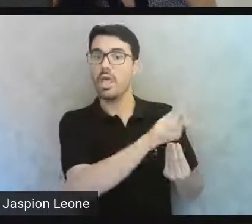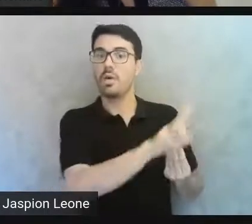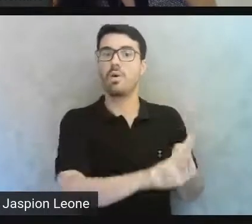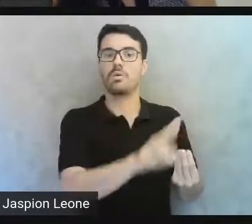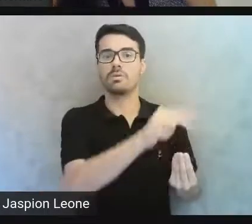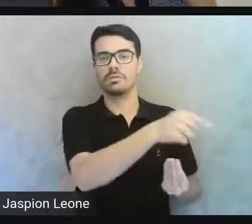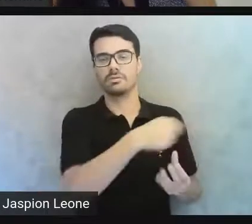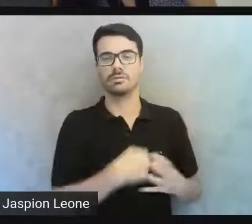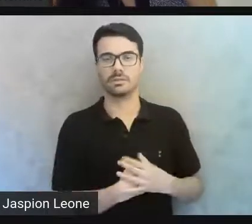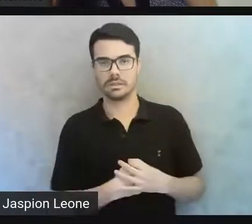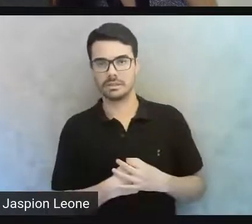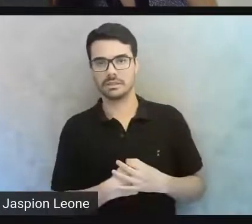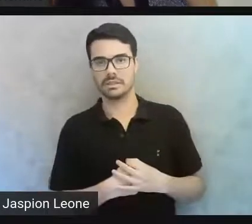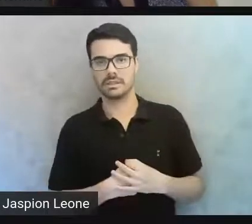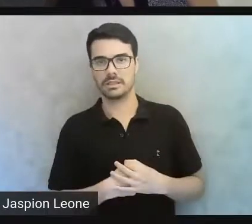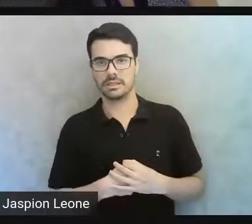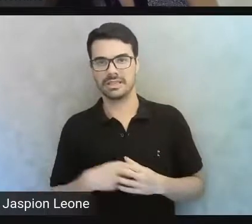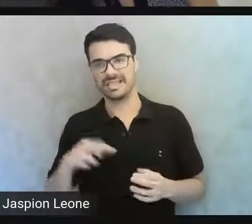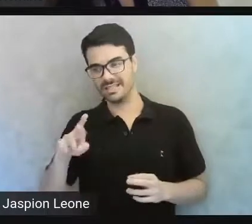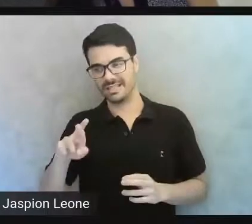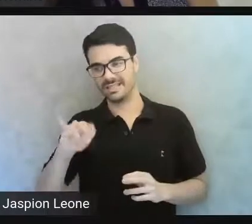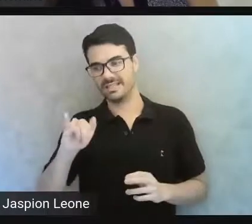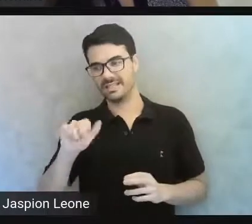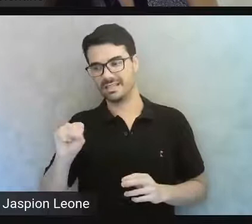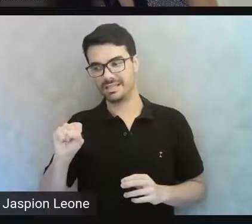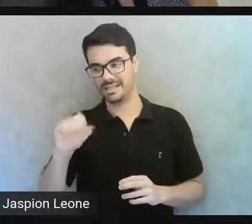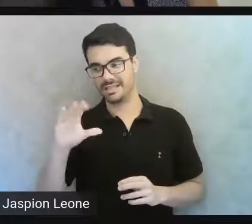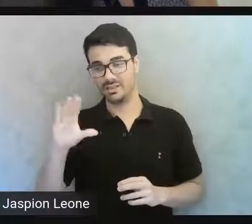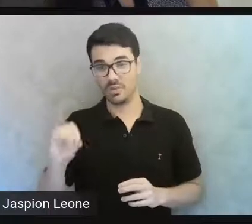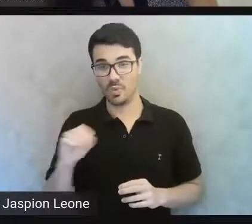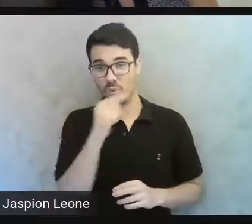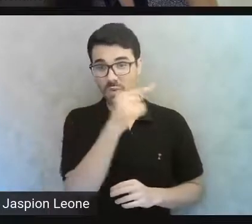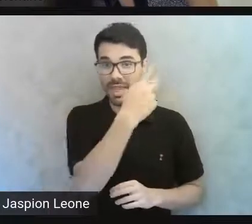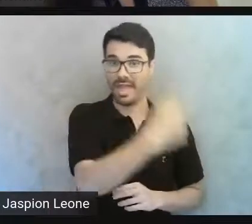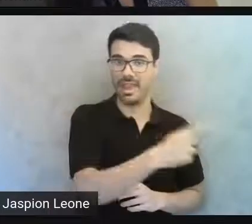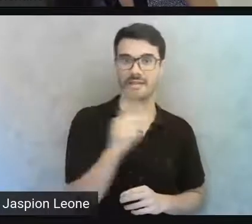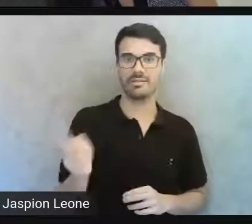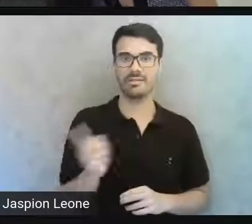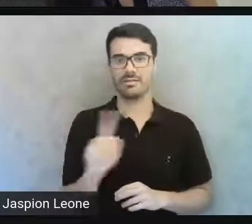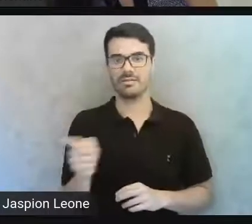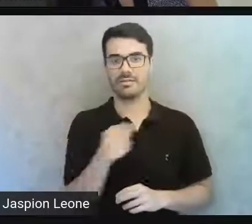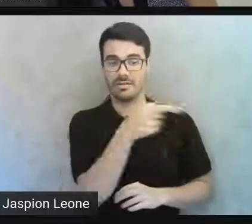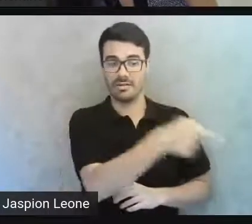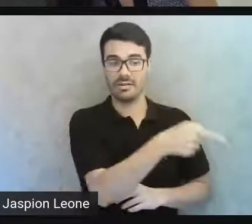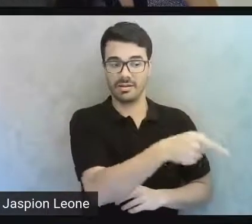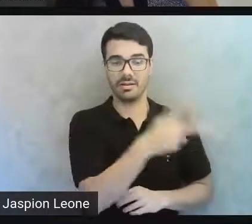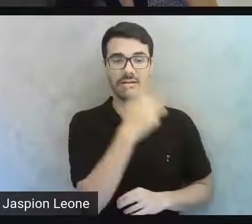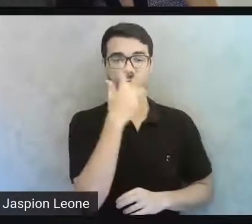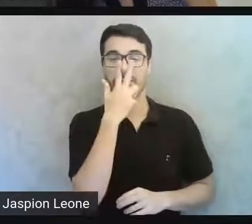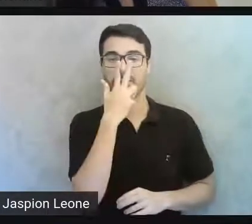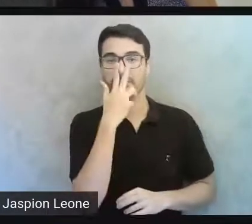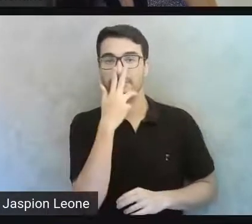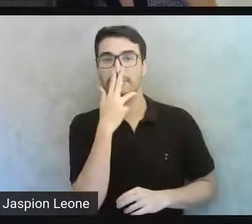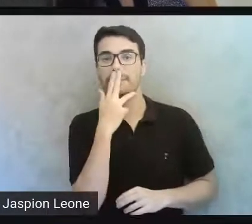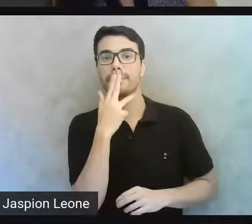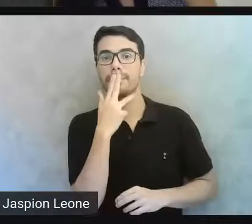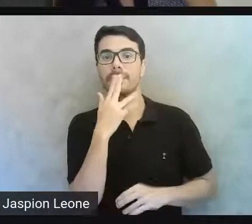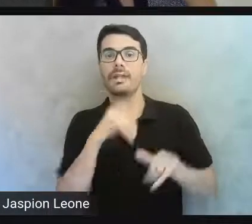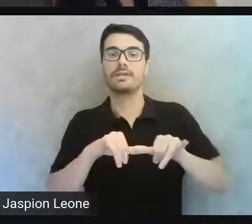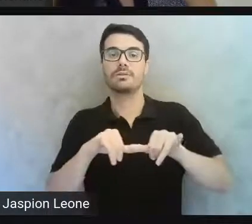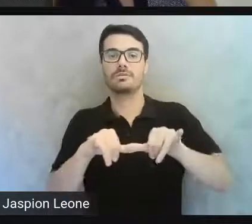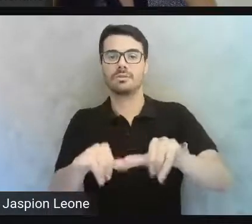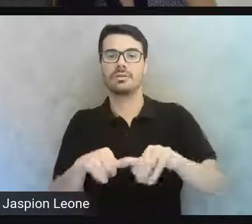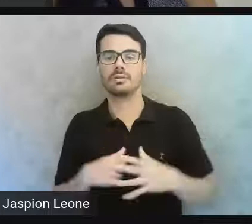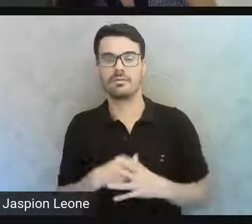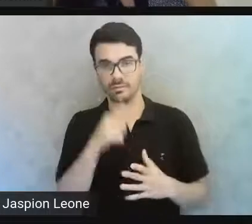o risco não é o risco da corretora. Então, você investe numa corretora, mas a corretora, costumo falar que ela é como se fosse um supermercado, né? Você